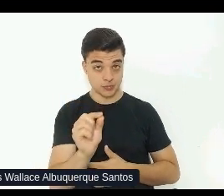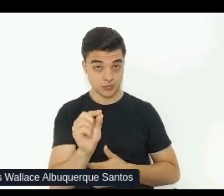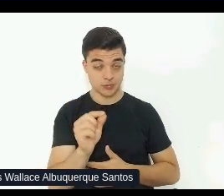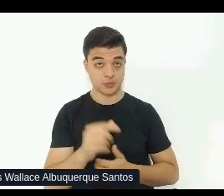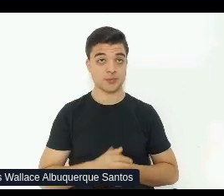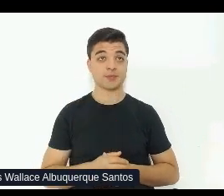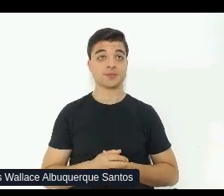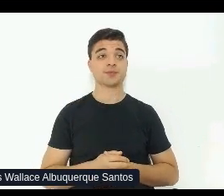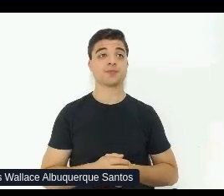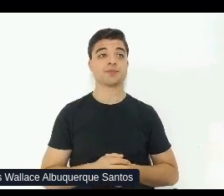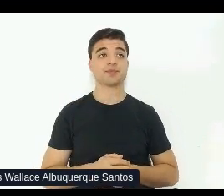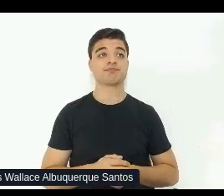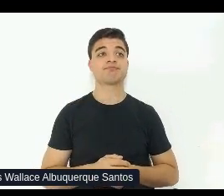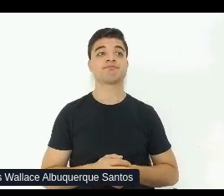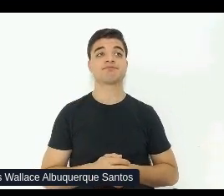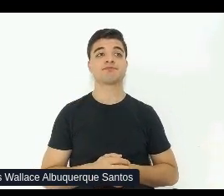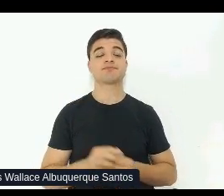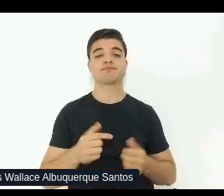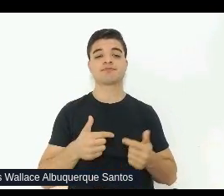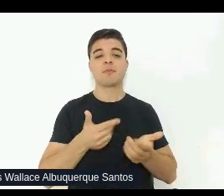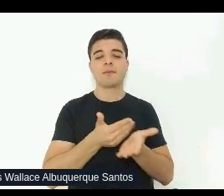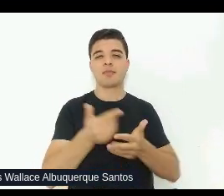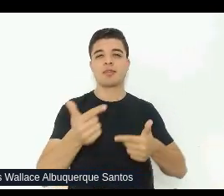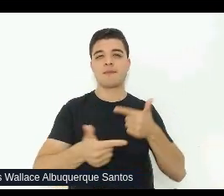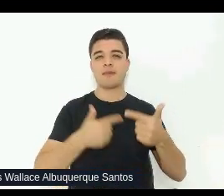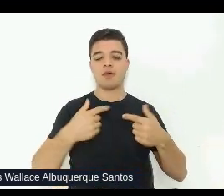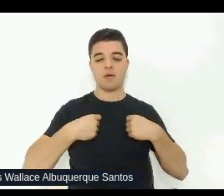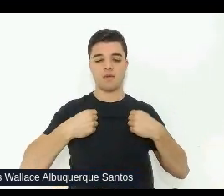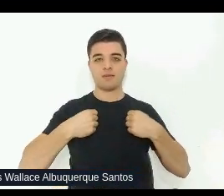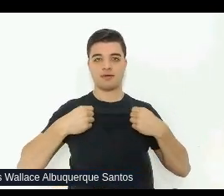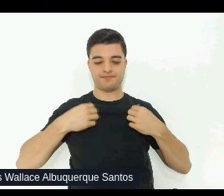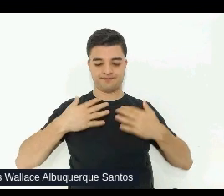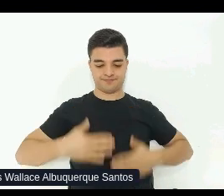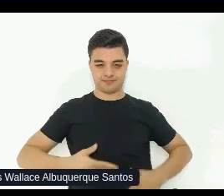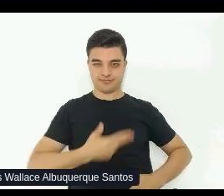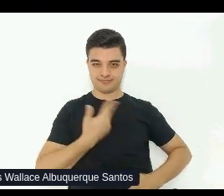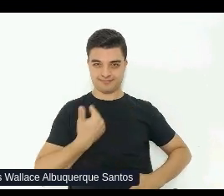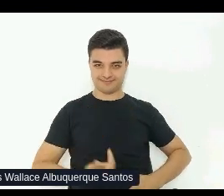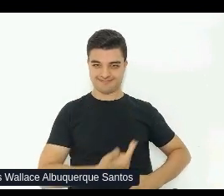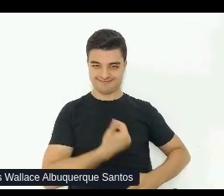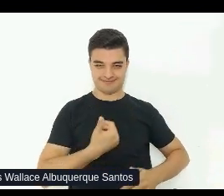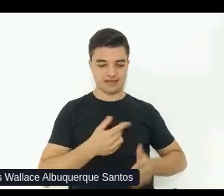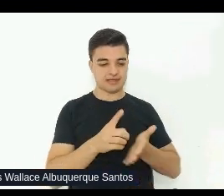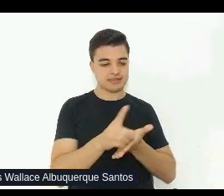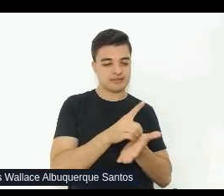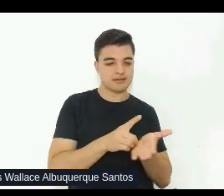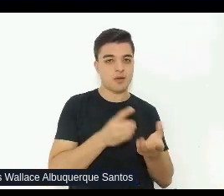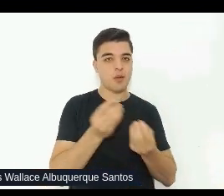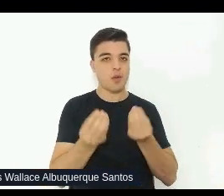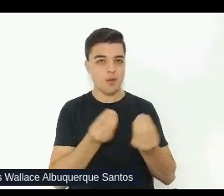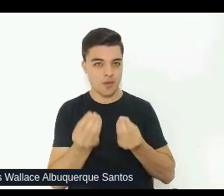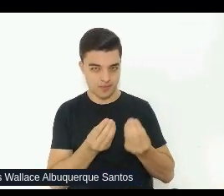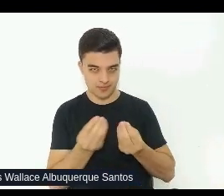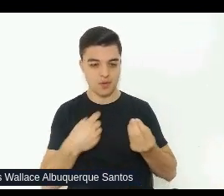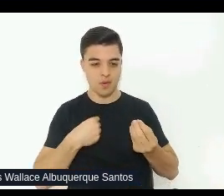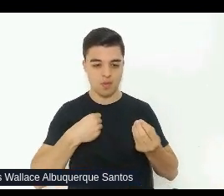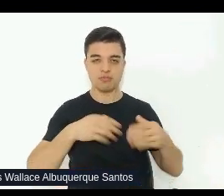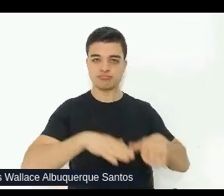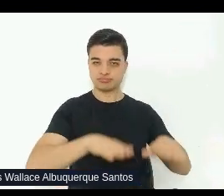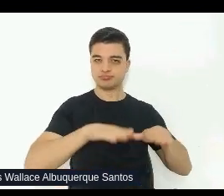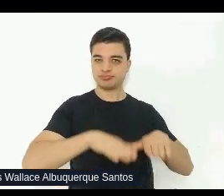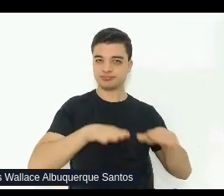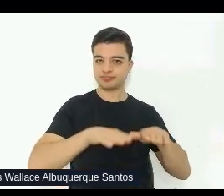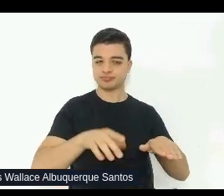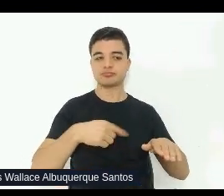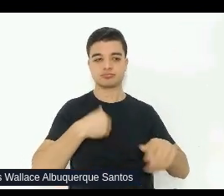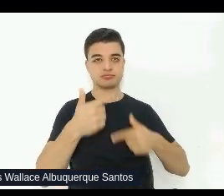tá? Eu trabalhei no ramo de serigrafia, então, assim, meu primeiro emprego ali no ramo de design, digamos assim, foi com confecção. Trabalhei com vestuário,